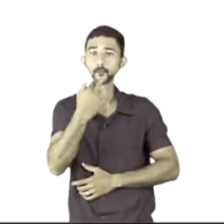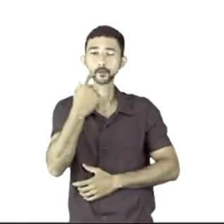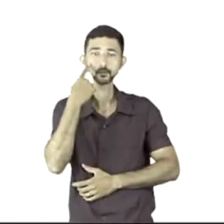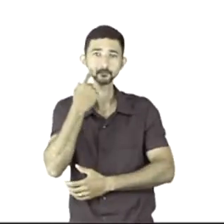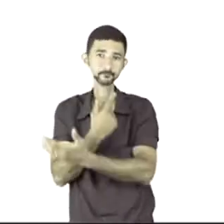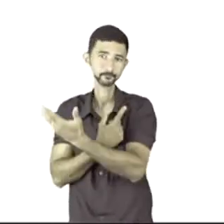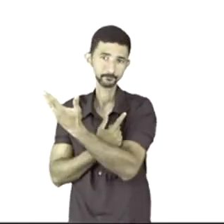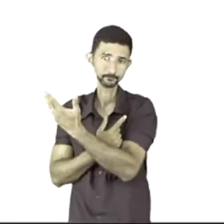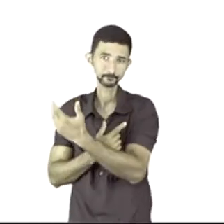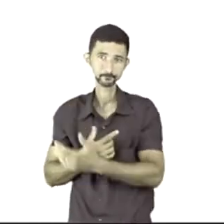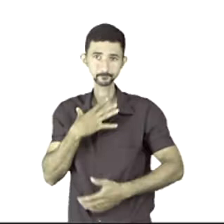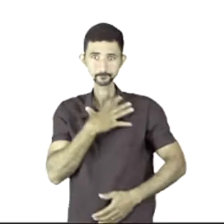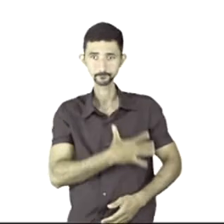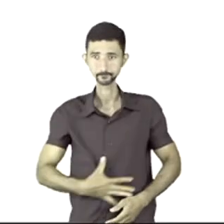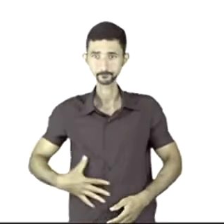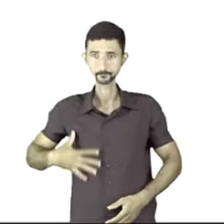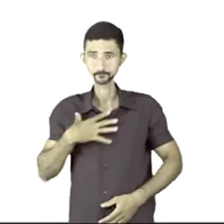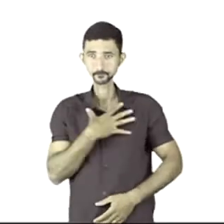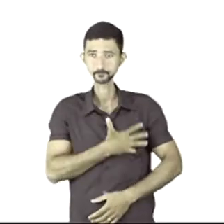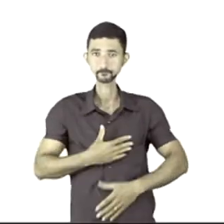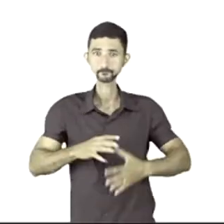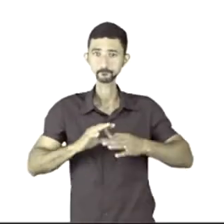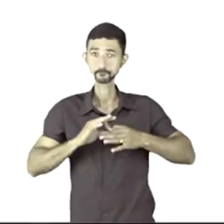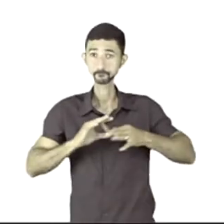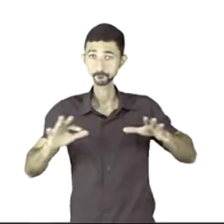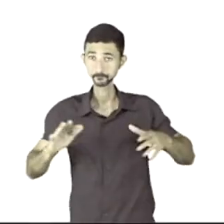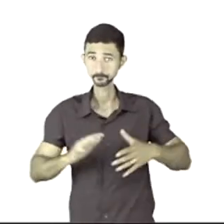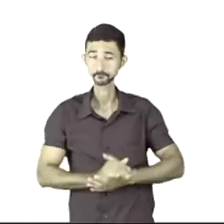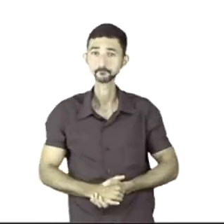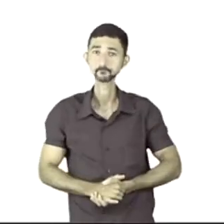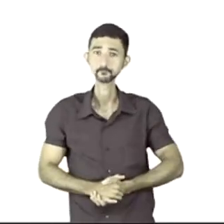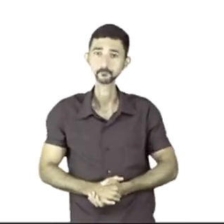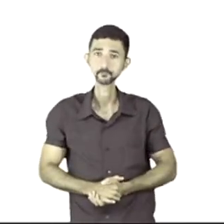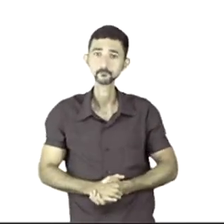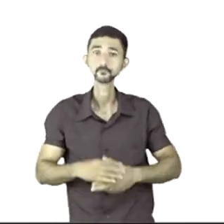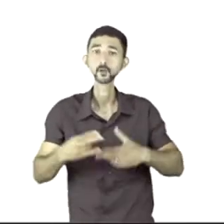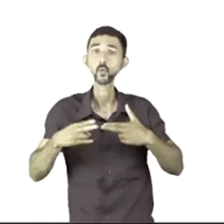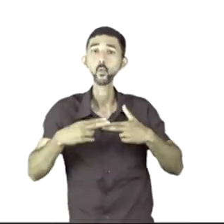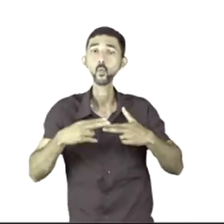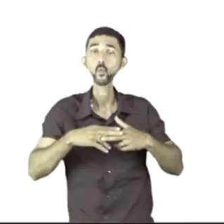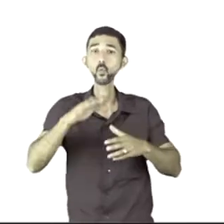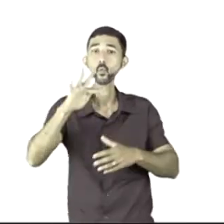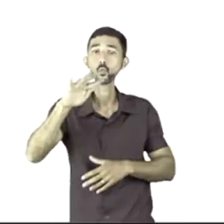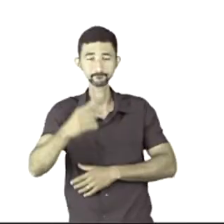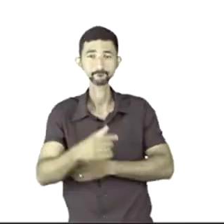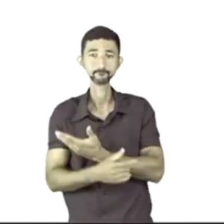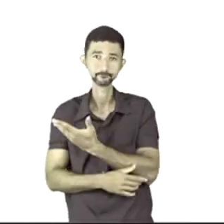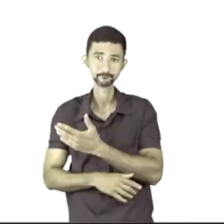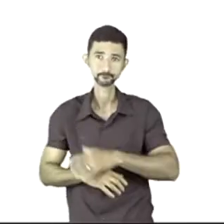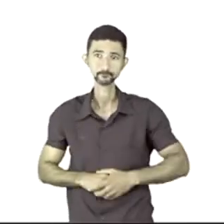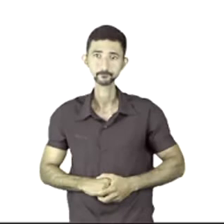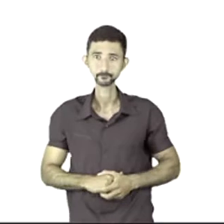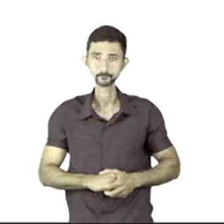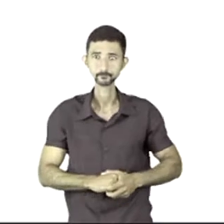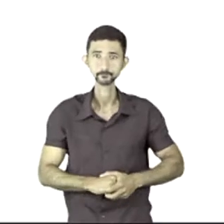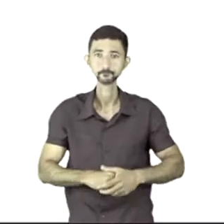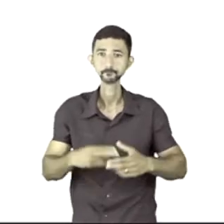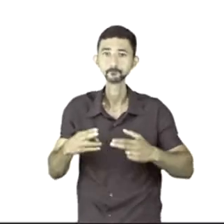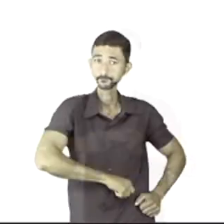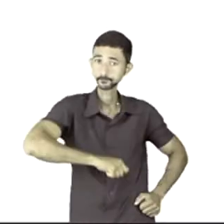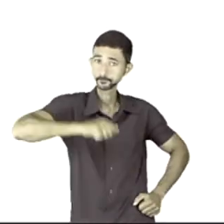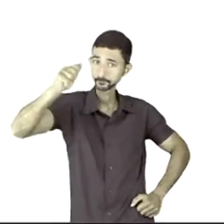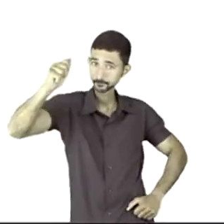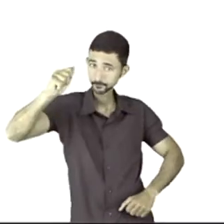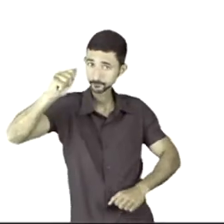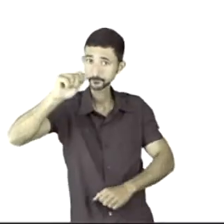laranjado. É essa parte que é permitida atingir quando se usa os floretes. Quando você utiliza a